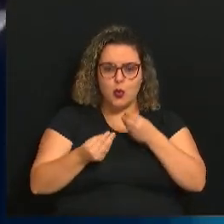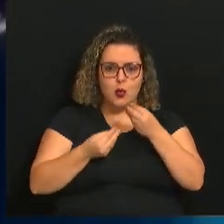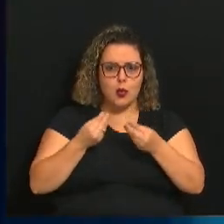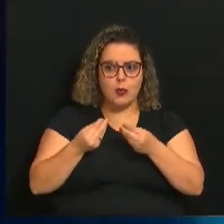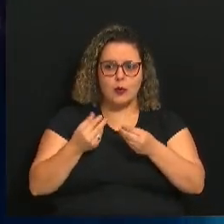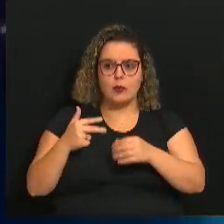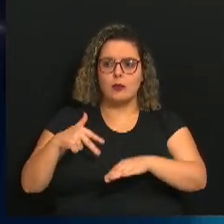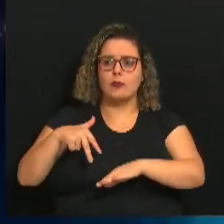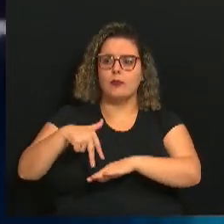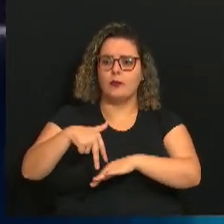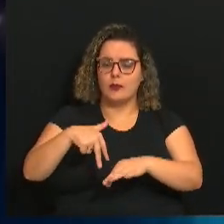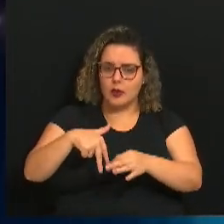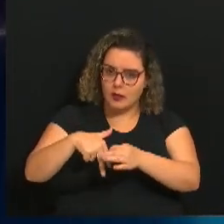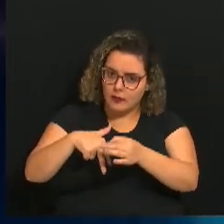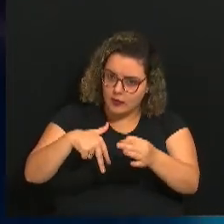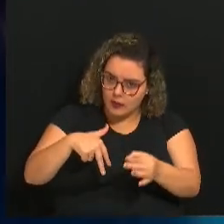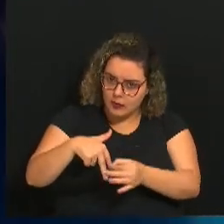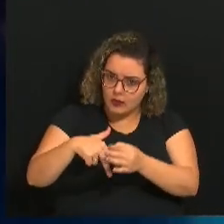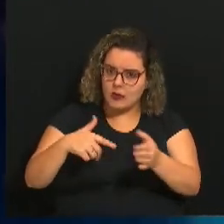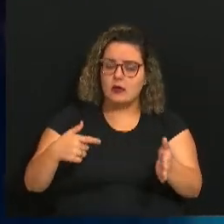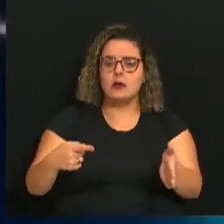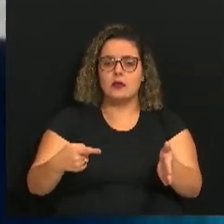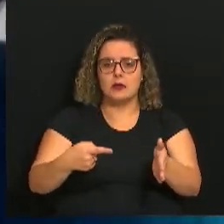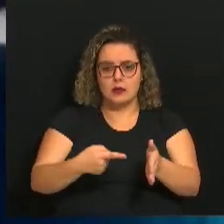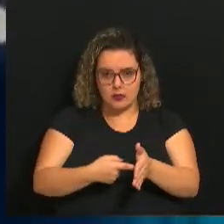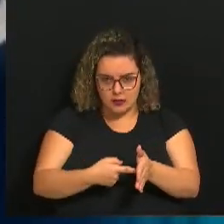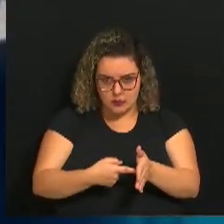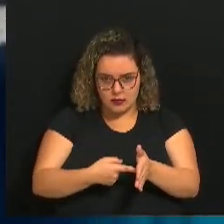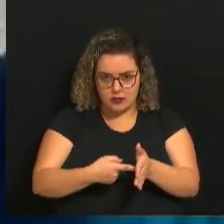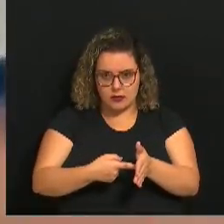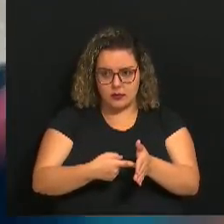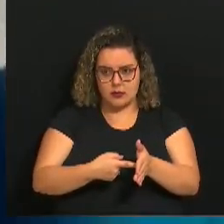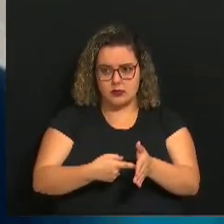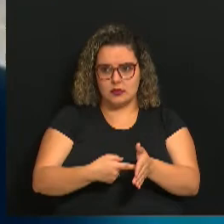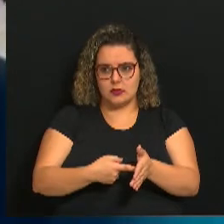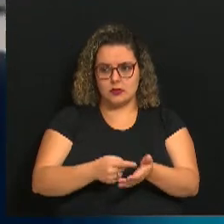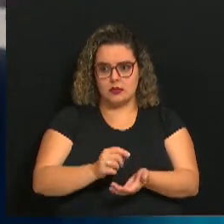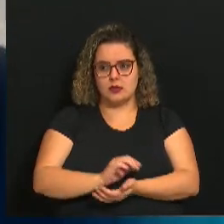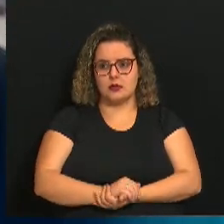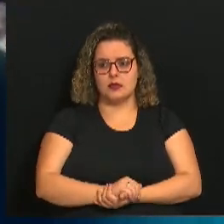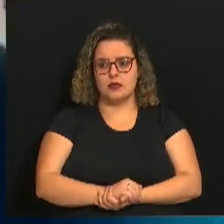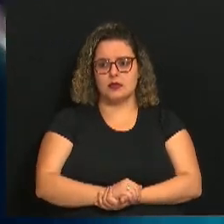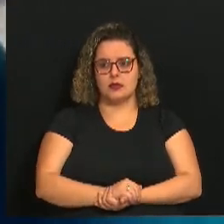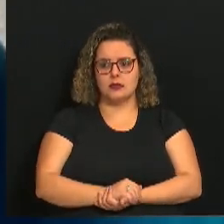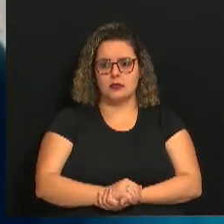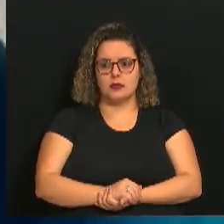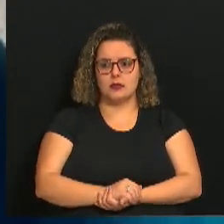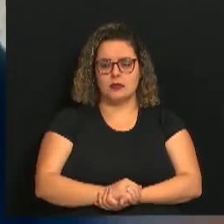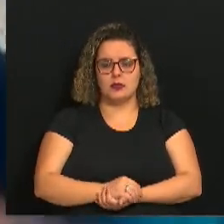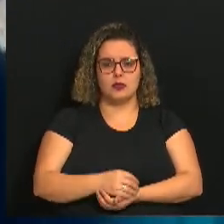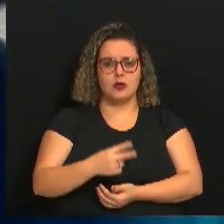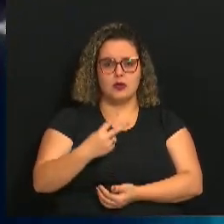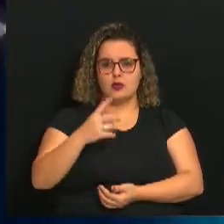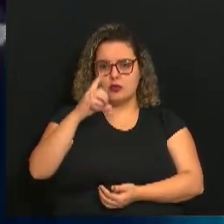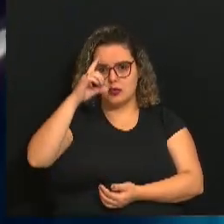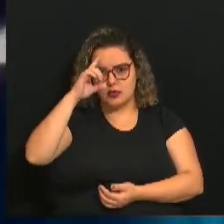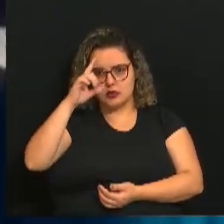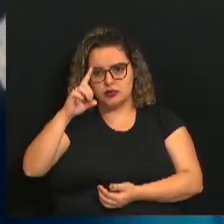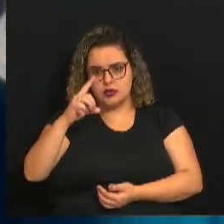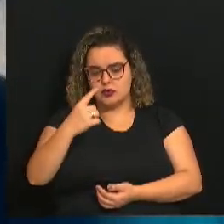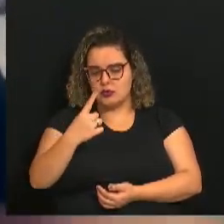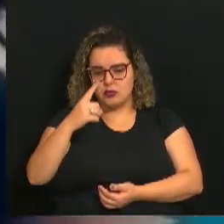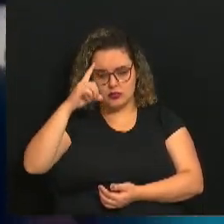tribuna, fiz a denúncia, e logo, acho que 2 dias ou 1 dia depois, a gente